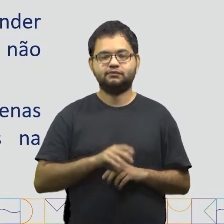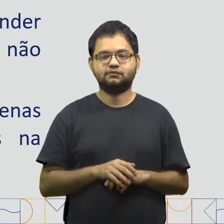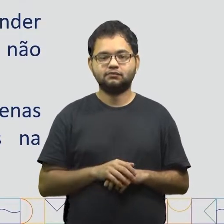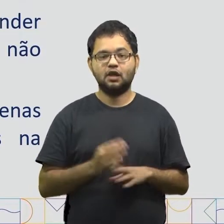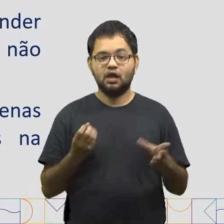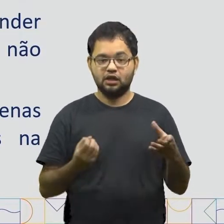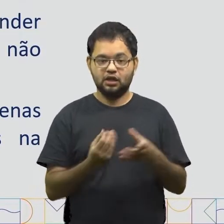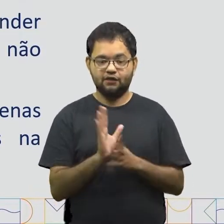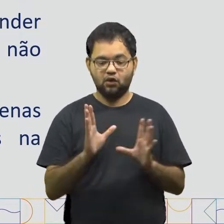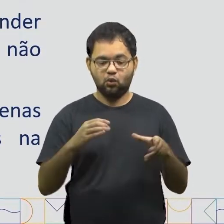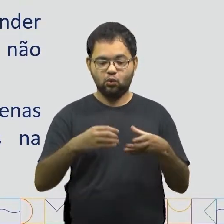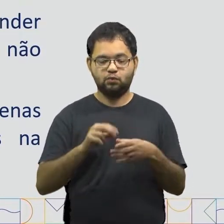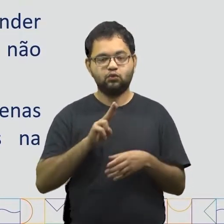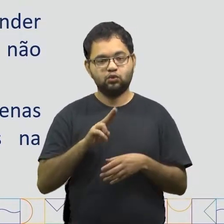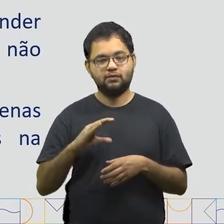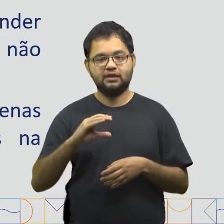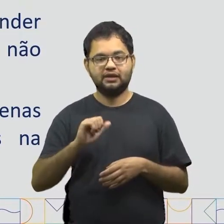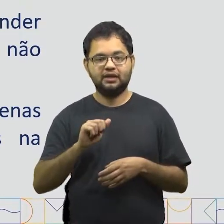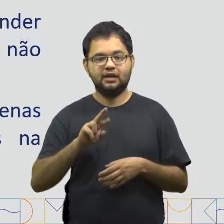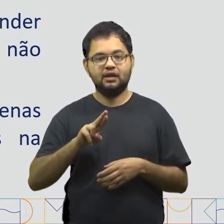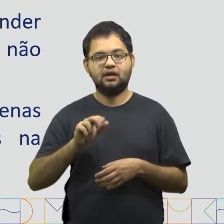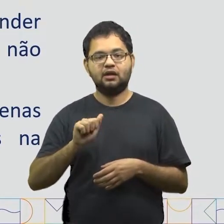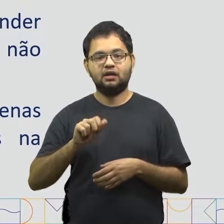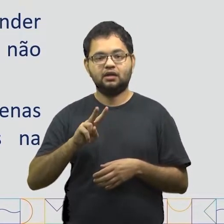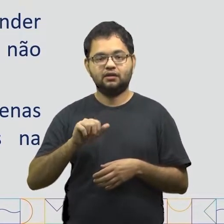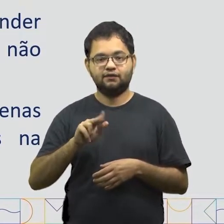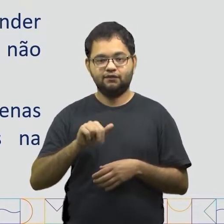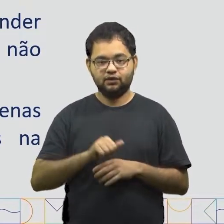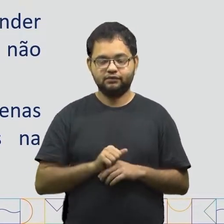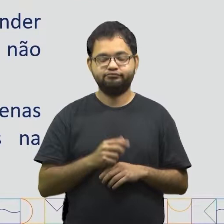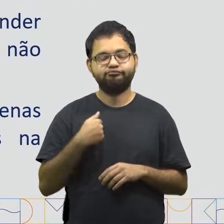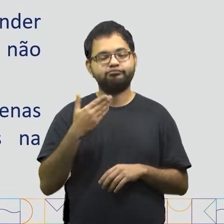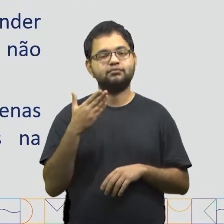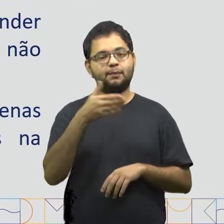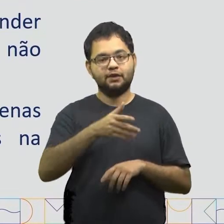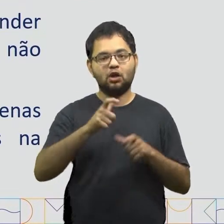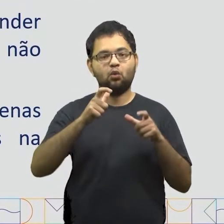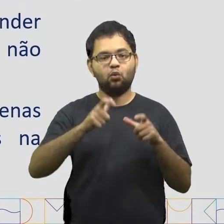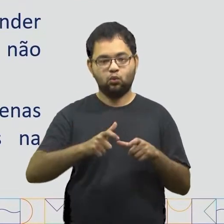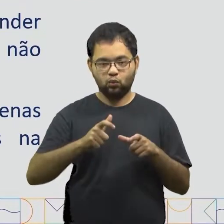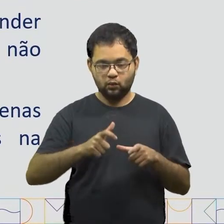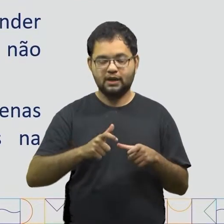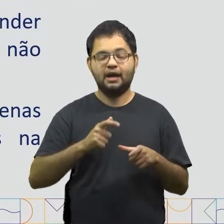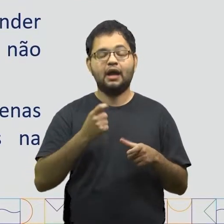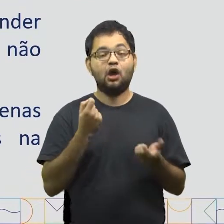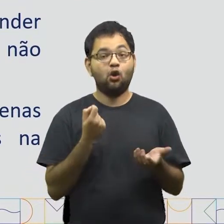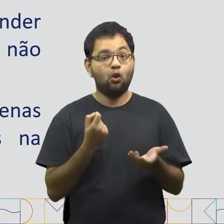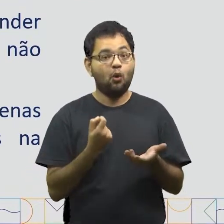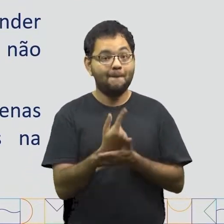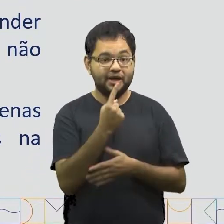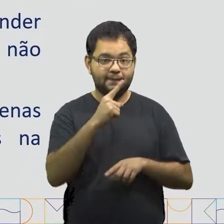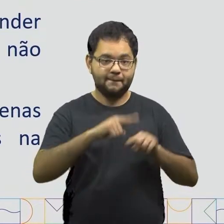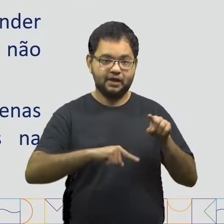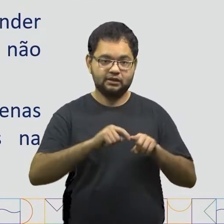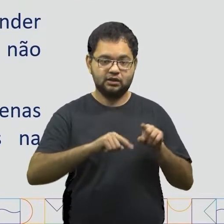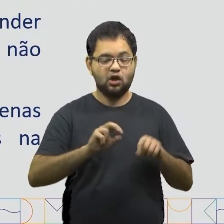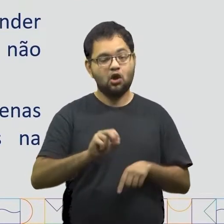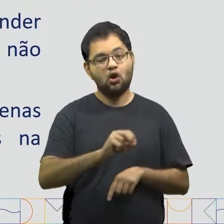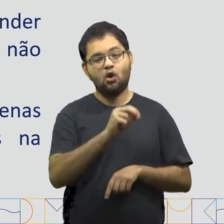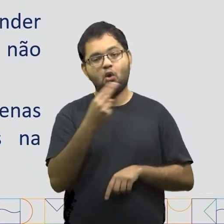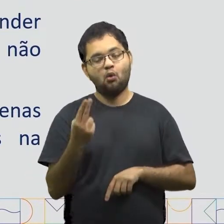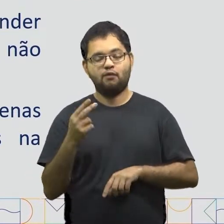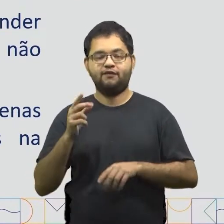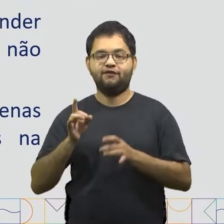B eles formavam caravanas que percorriam áreas para comprar suas mercadorias ou